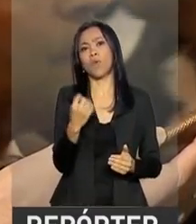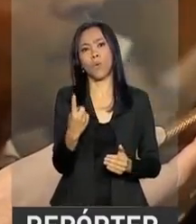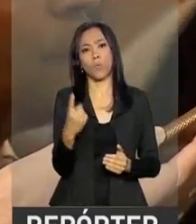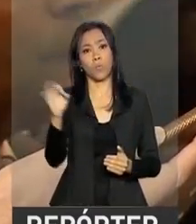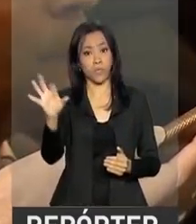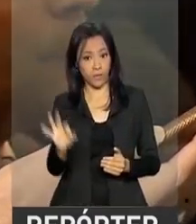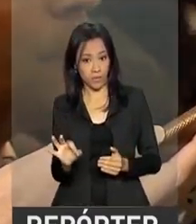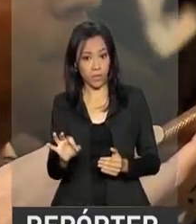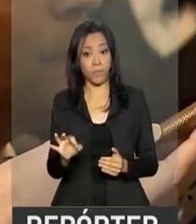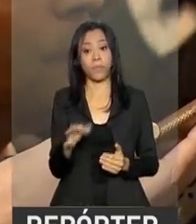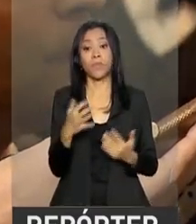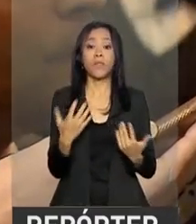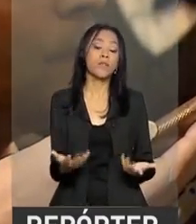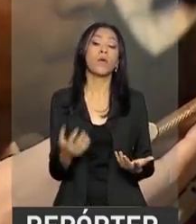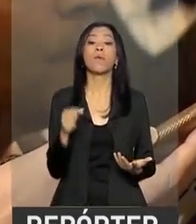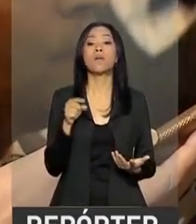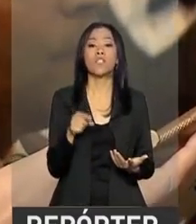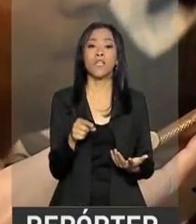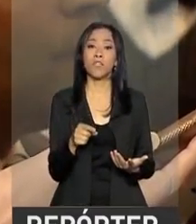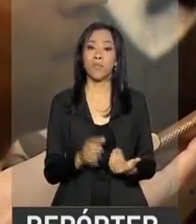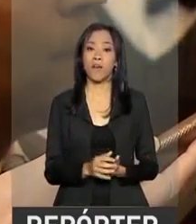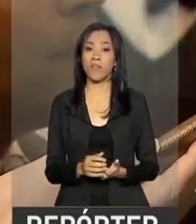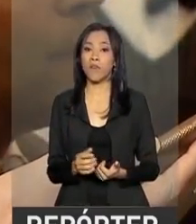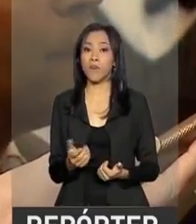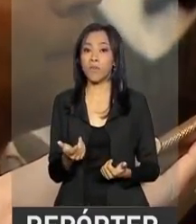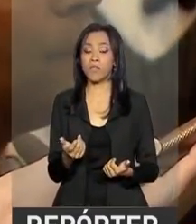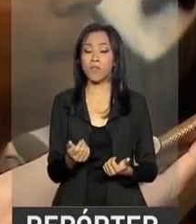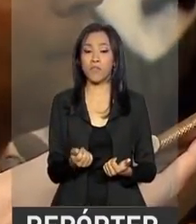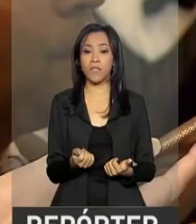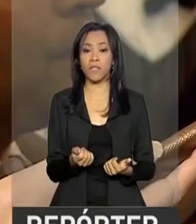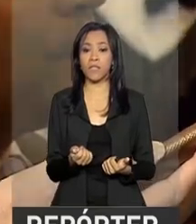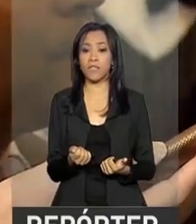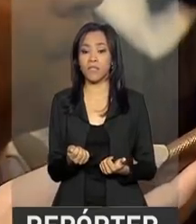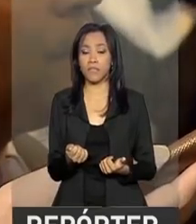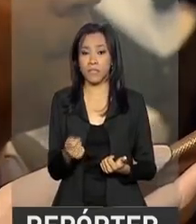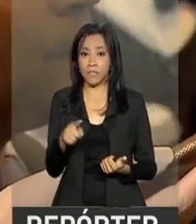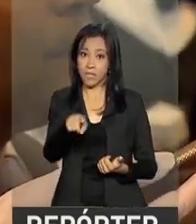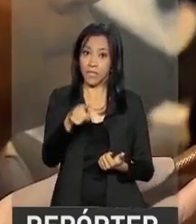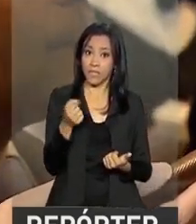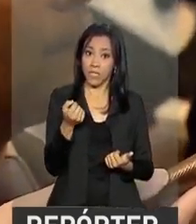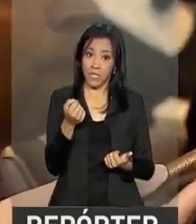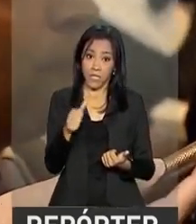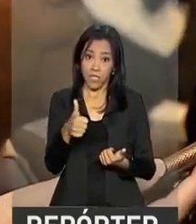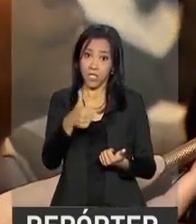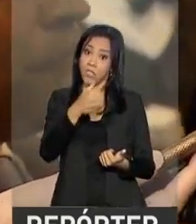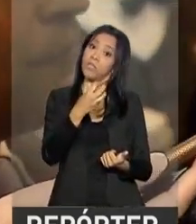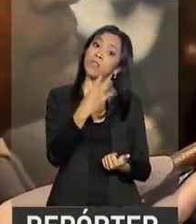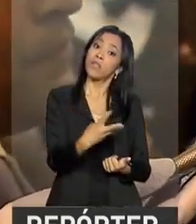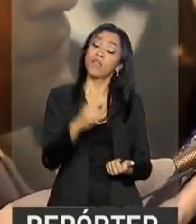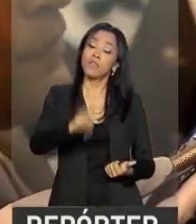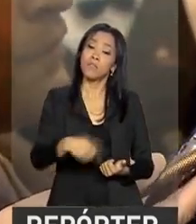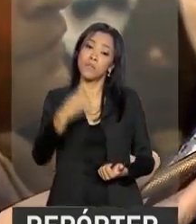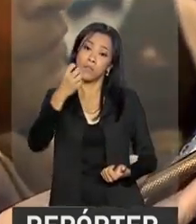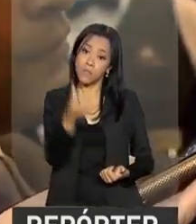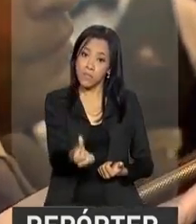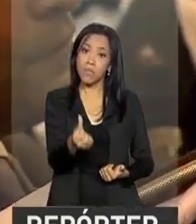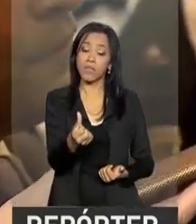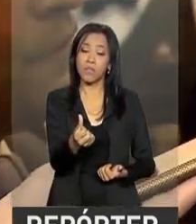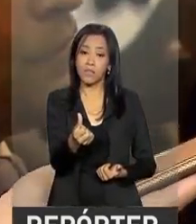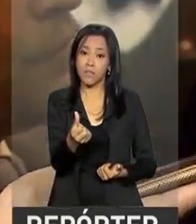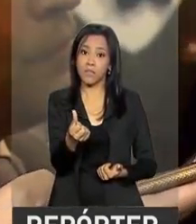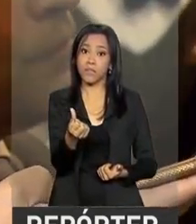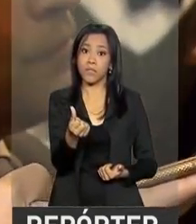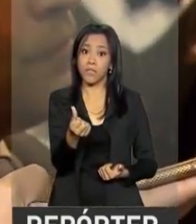é um crescimento extraordinário levando se em conta que nós saímos de uma contração de 3,6 em